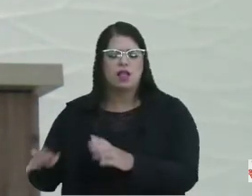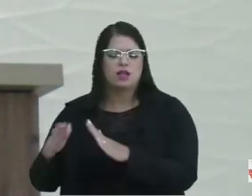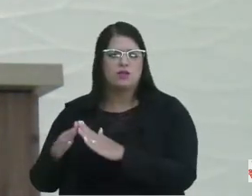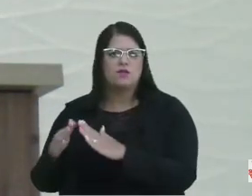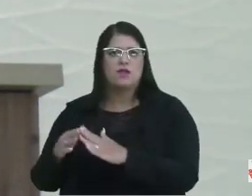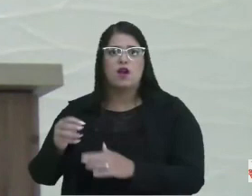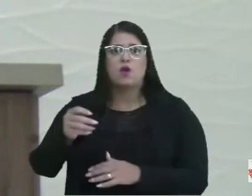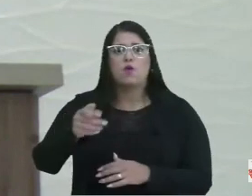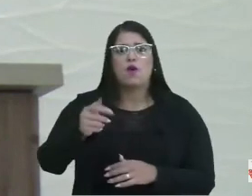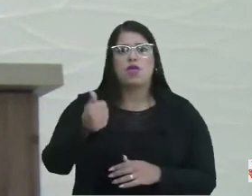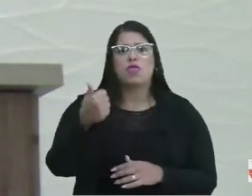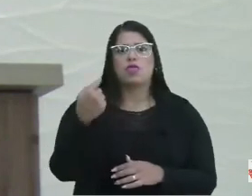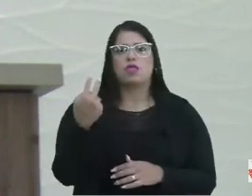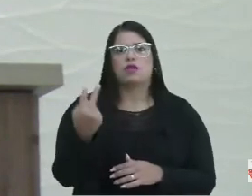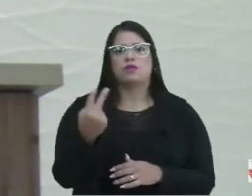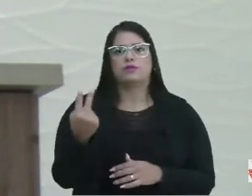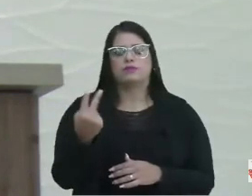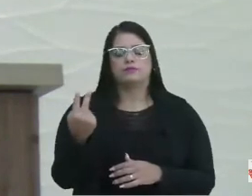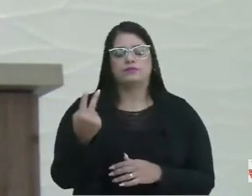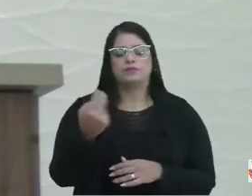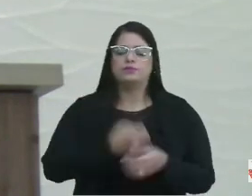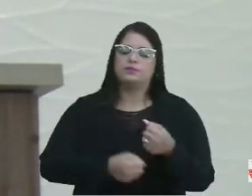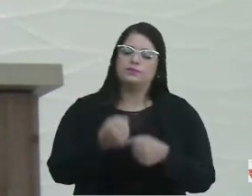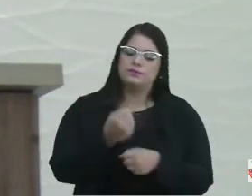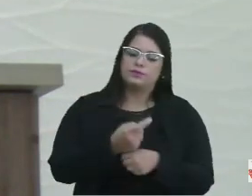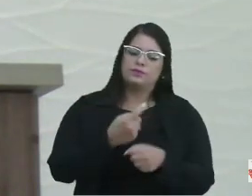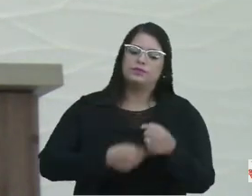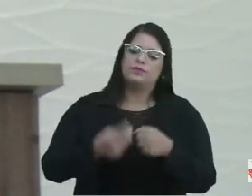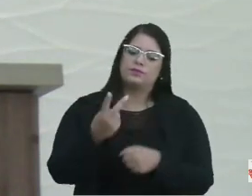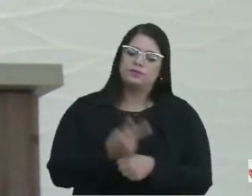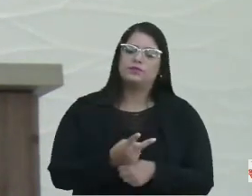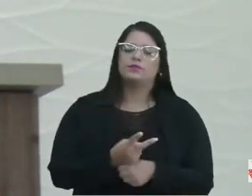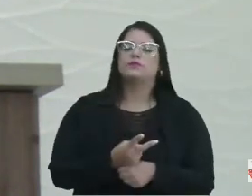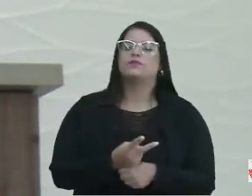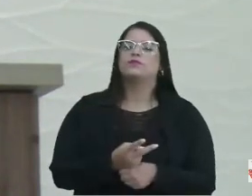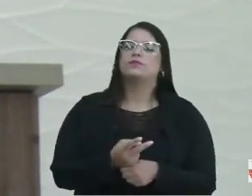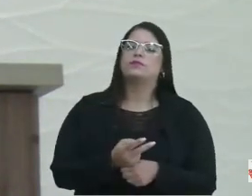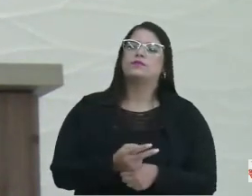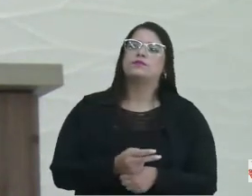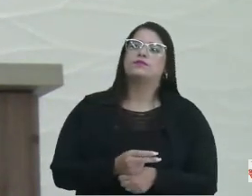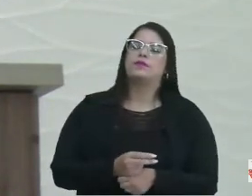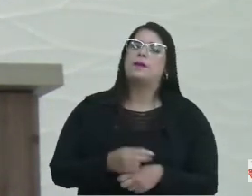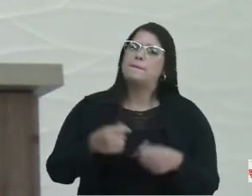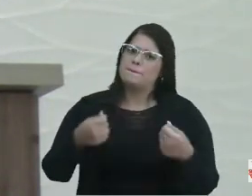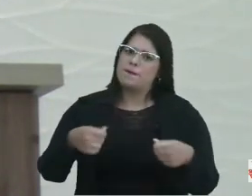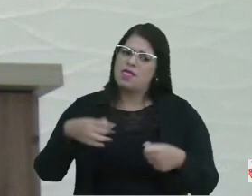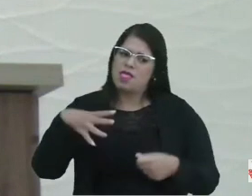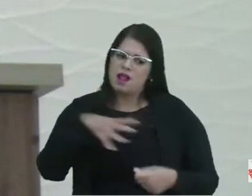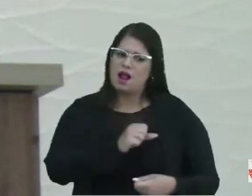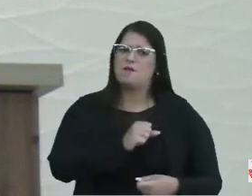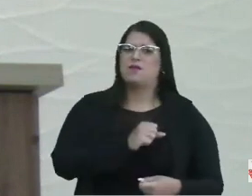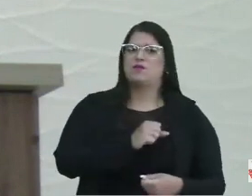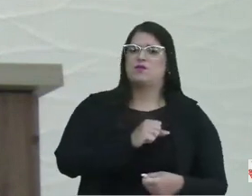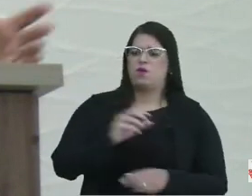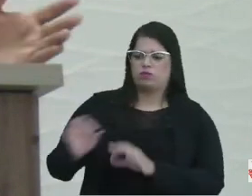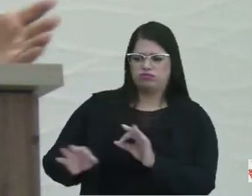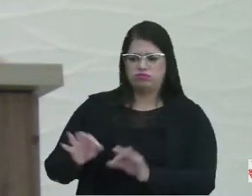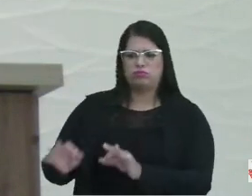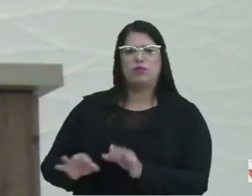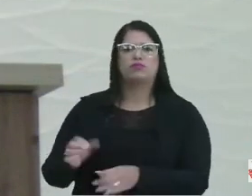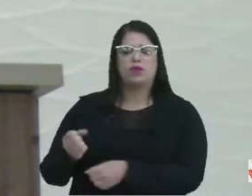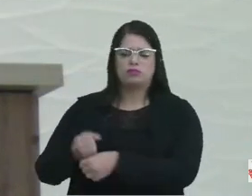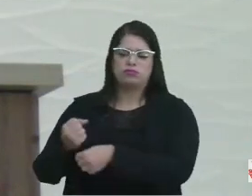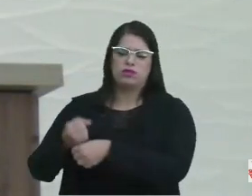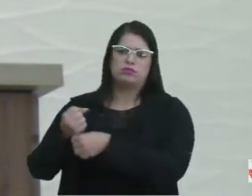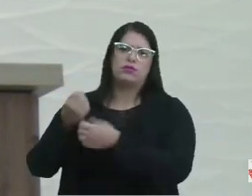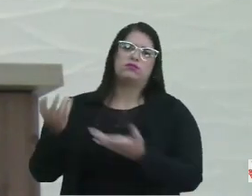essa dificuldade. Então vamos ver aí e pedir que mande o mais rápido possível passar. Porque